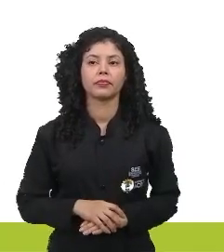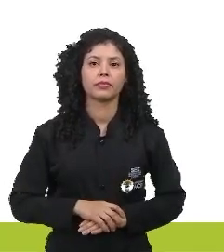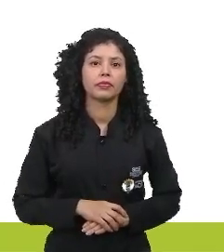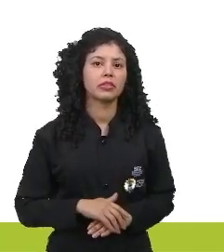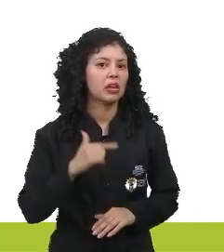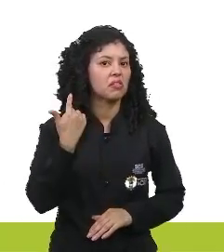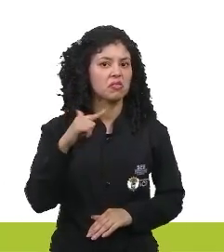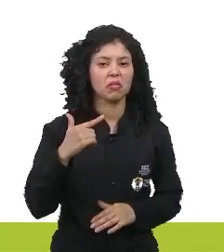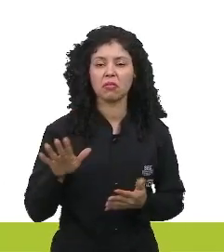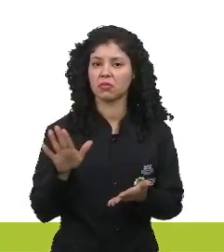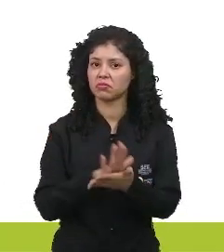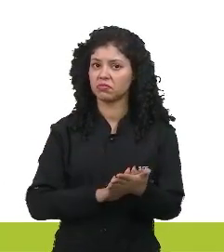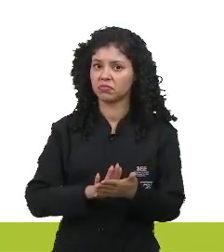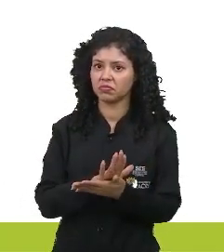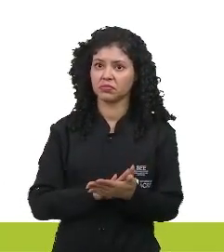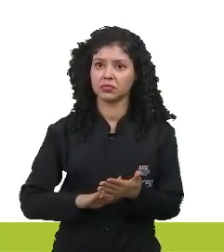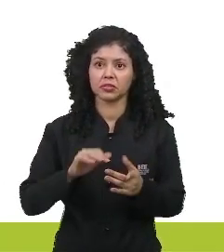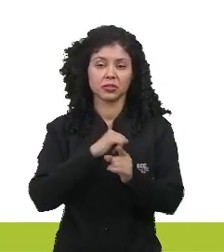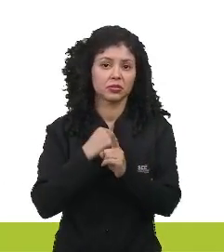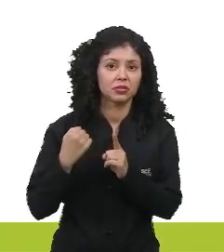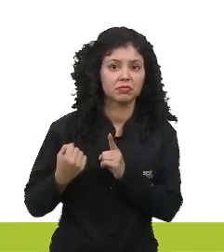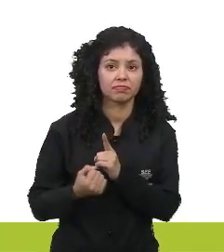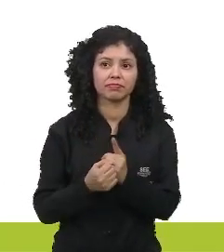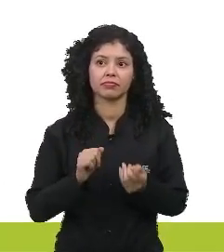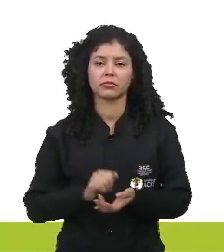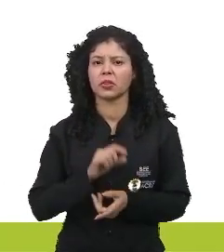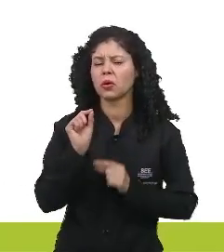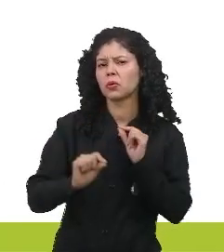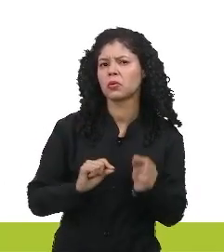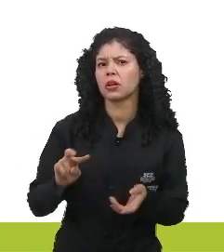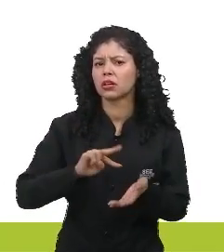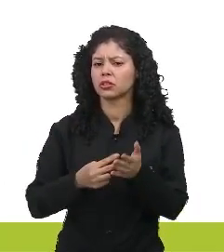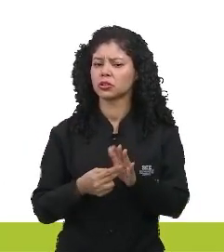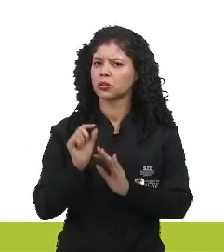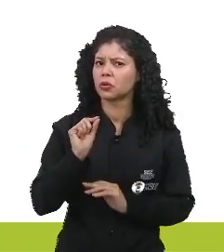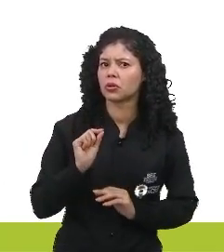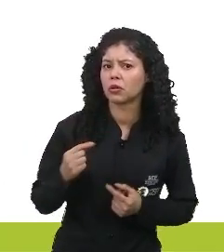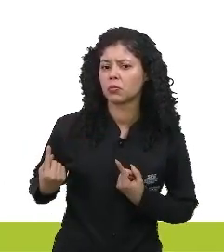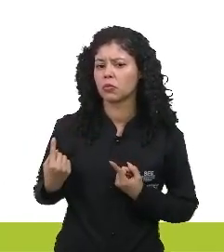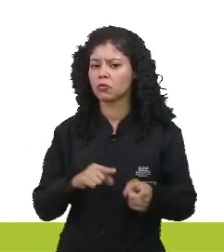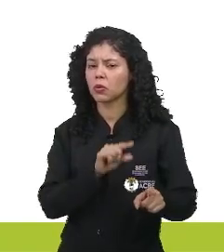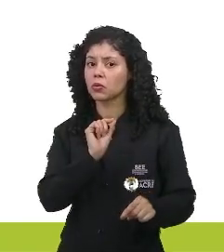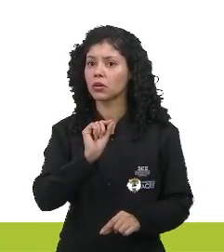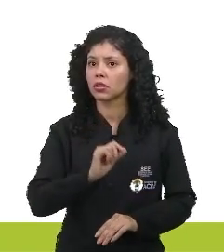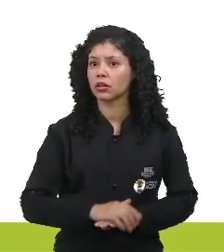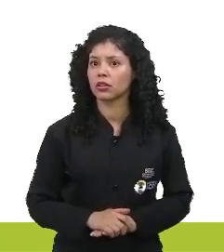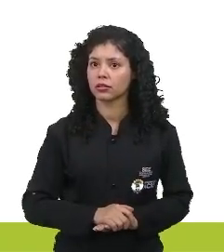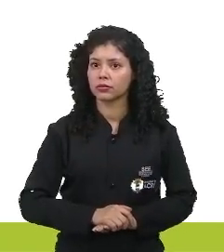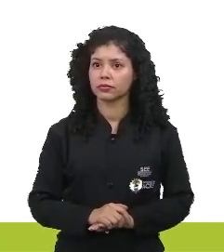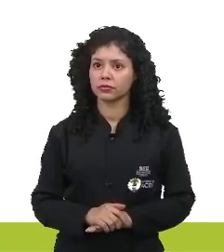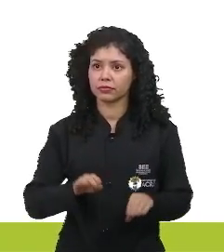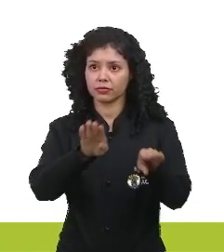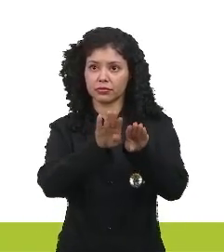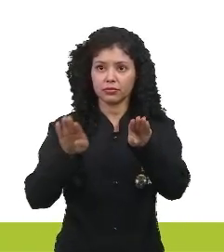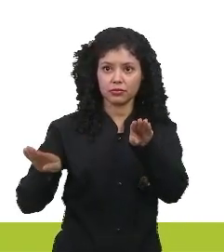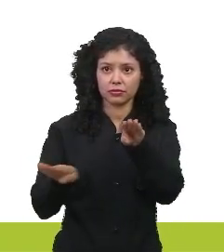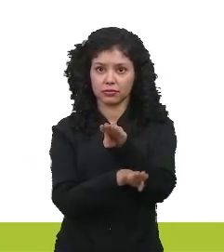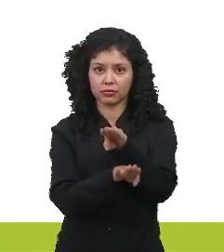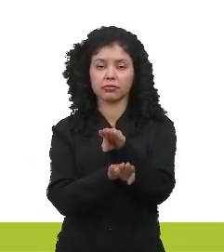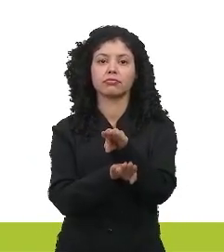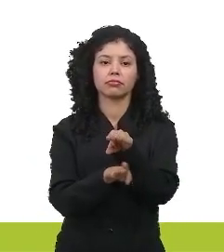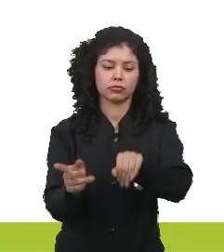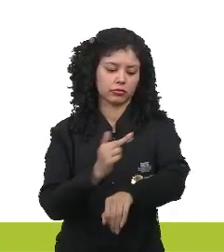Não houve uma integração deles à sociedade. E o que isso provoca? Desigualdade